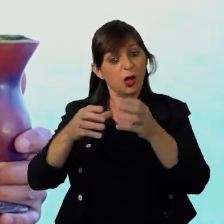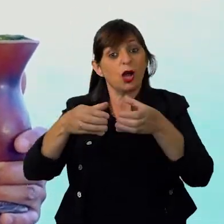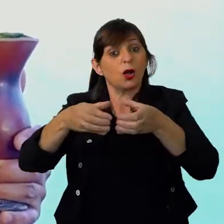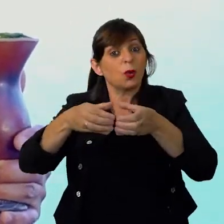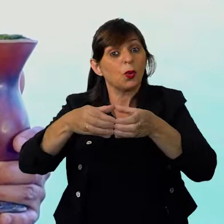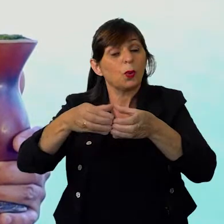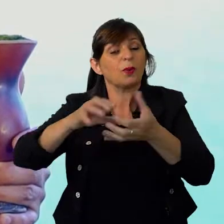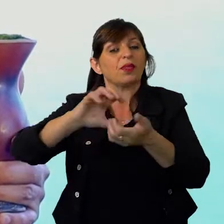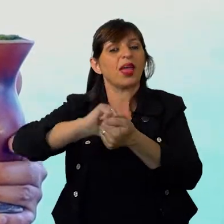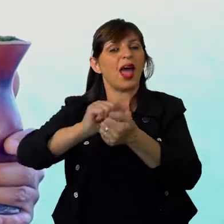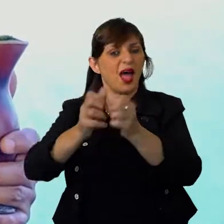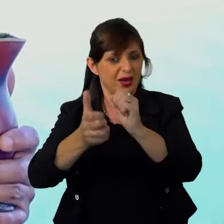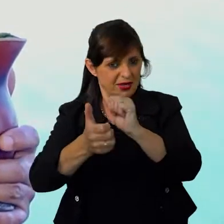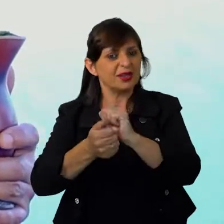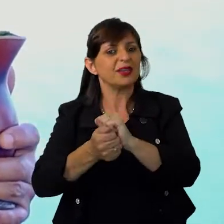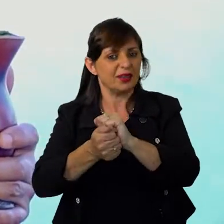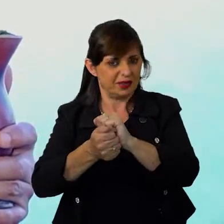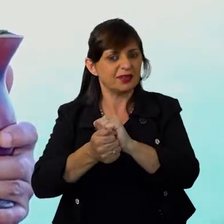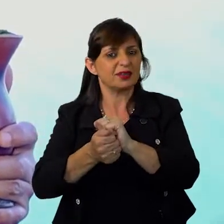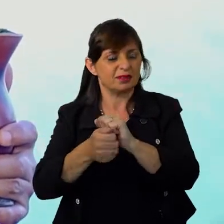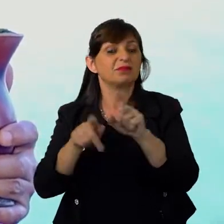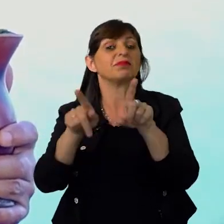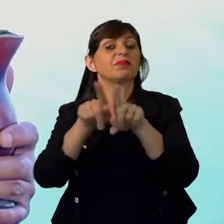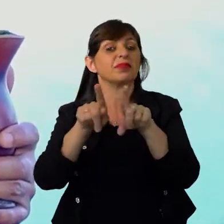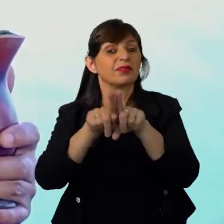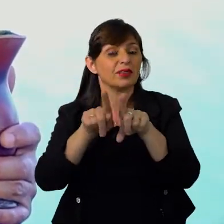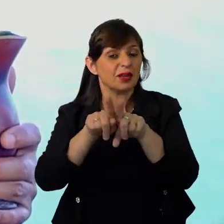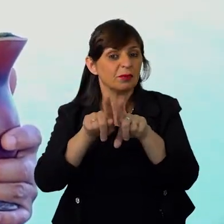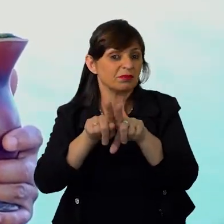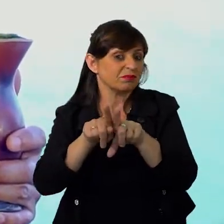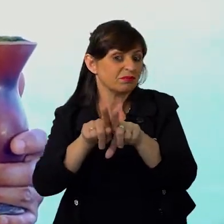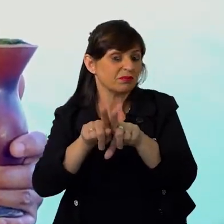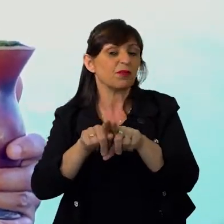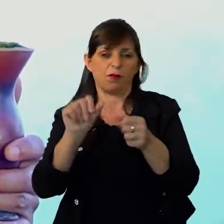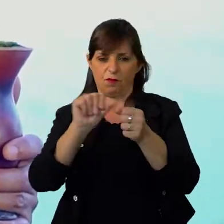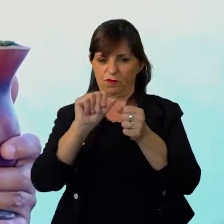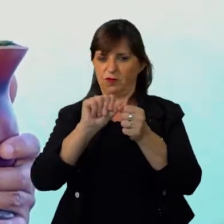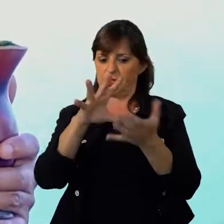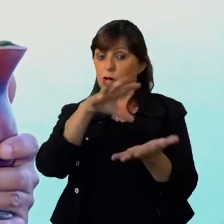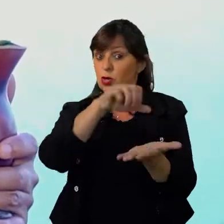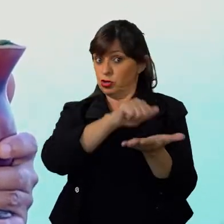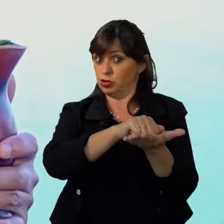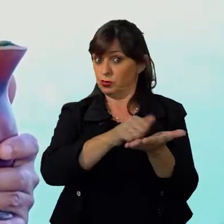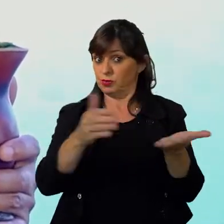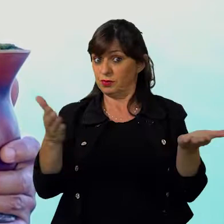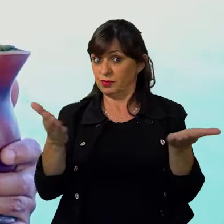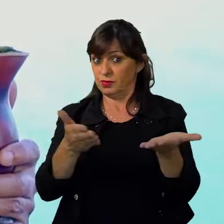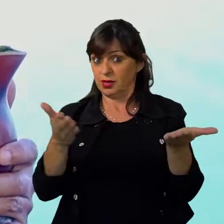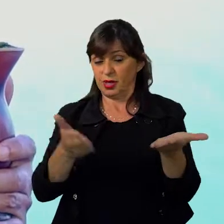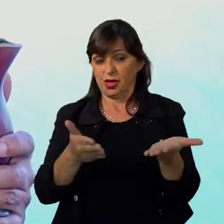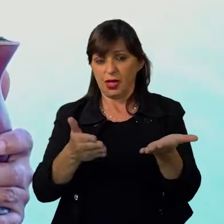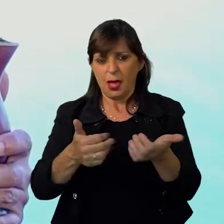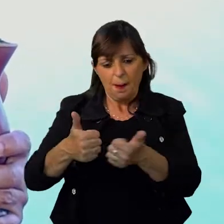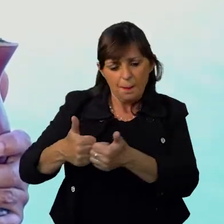arte e amador que eles chamam a inclusive vou fazer um registro aqui os costeiros do yucumã